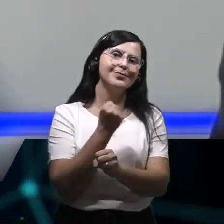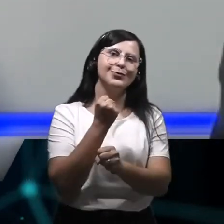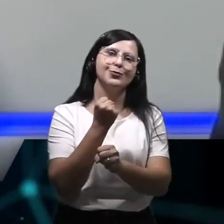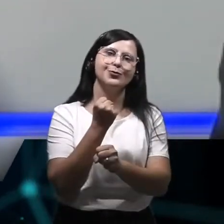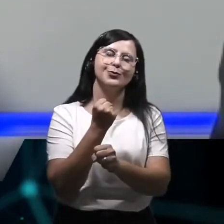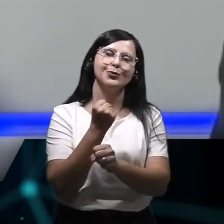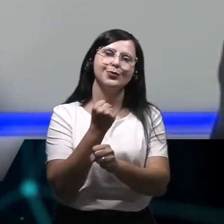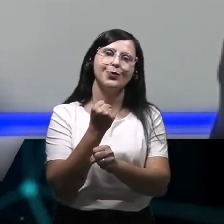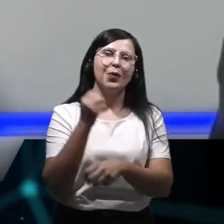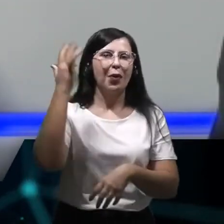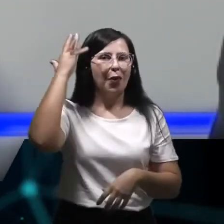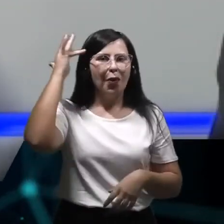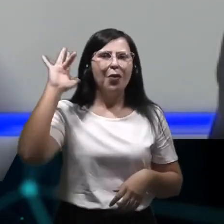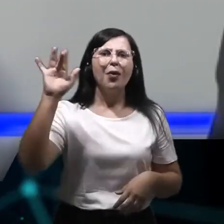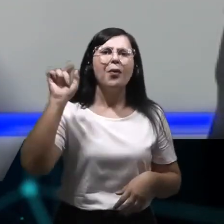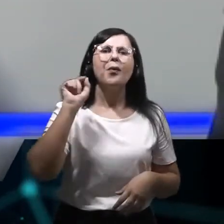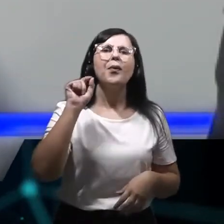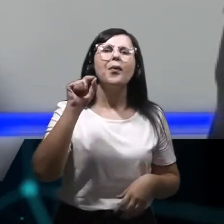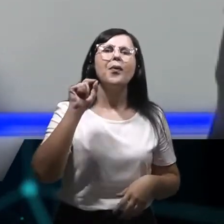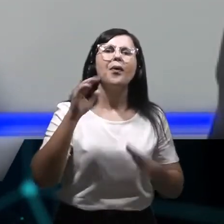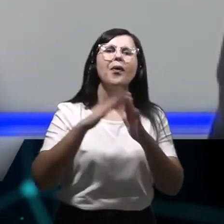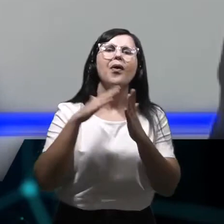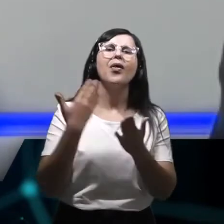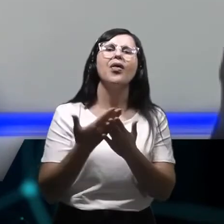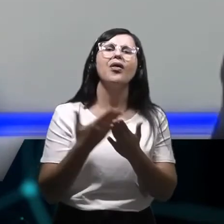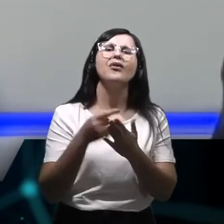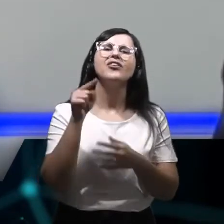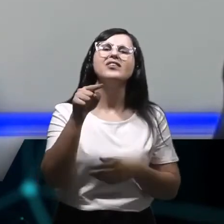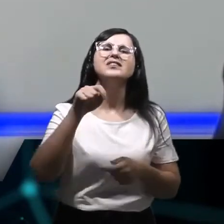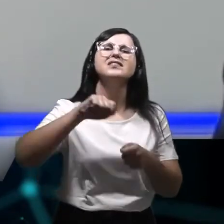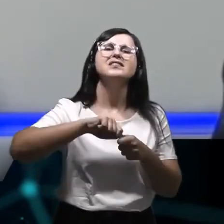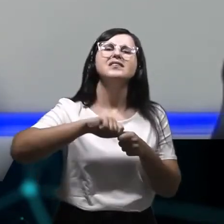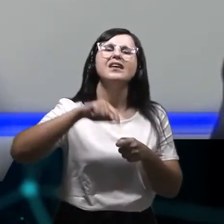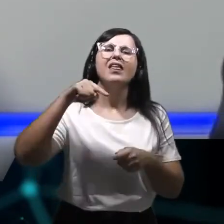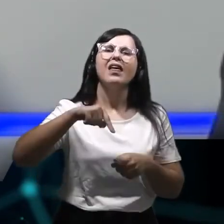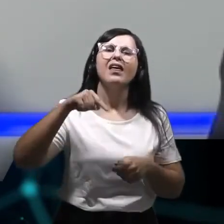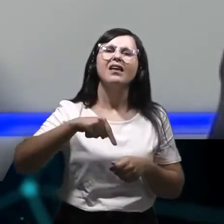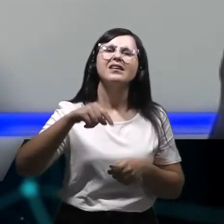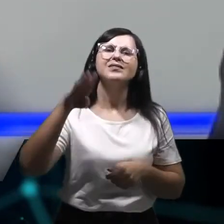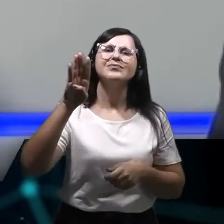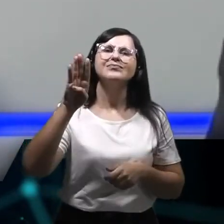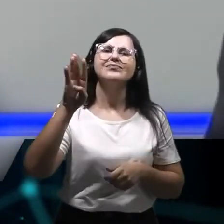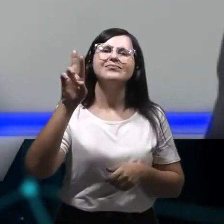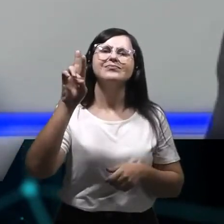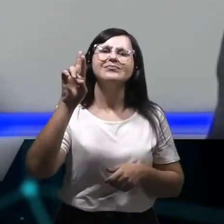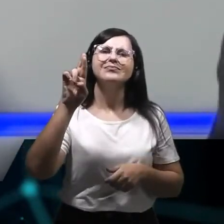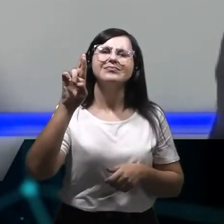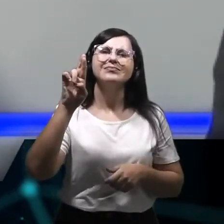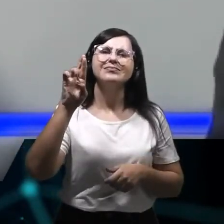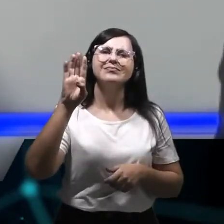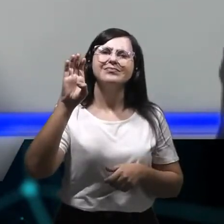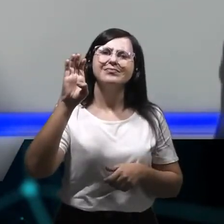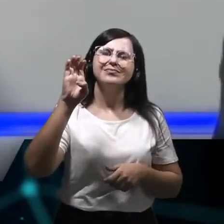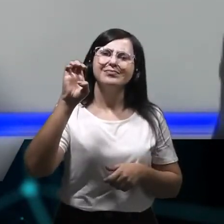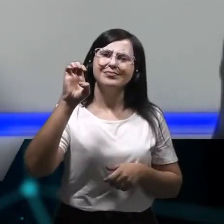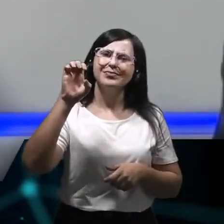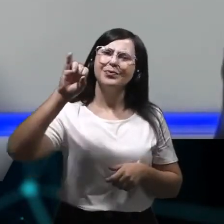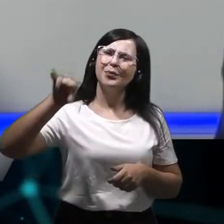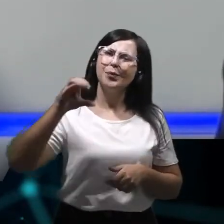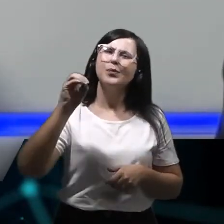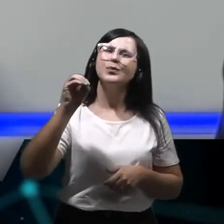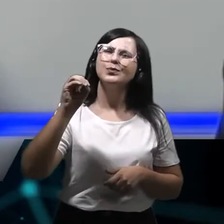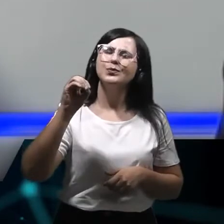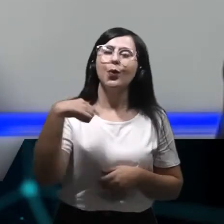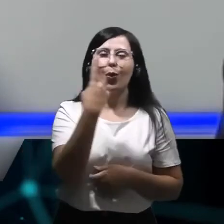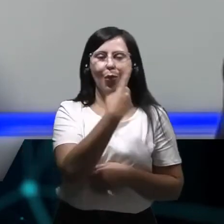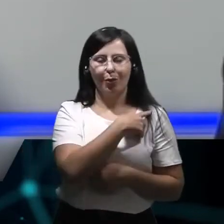gente não sabe qual foi a escola que você construiu aqui no município de Brejo. Agora, nós vamos construir sim. Vamos construir uma escola de